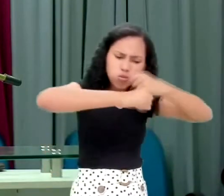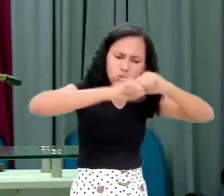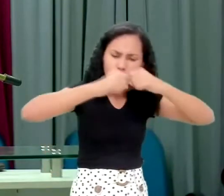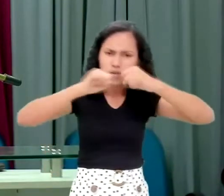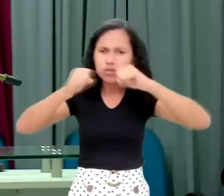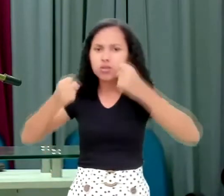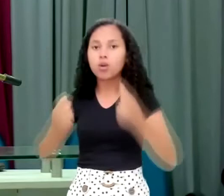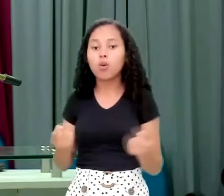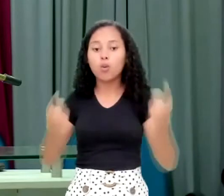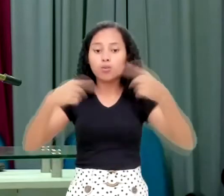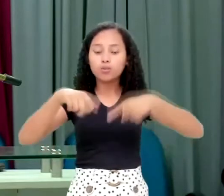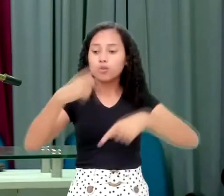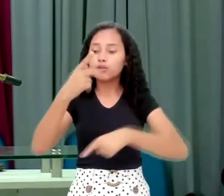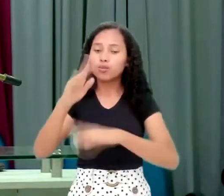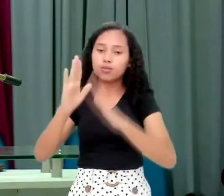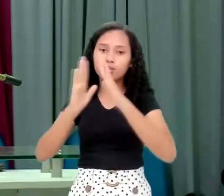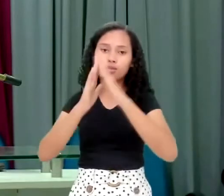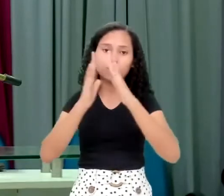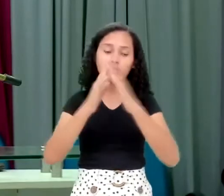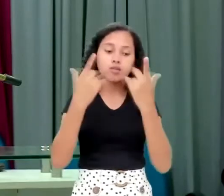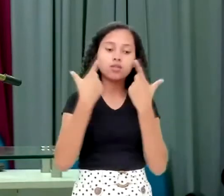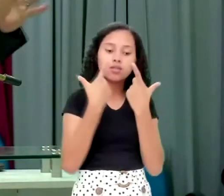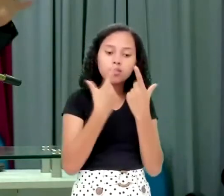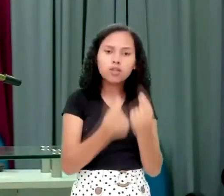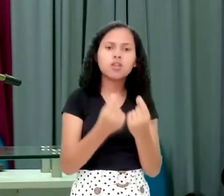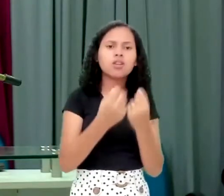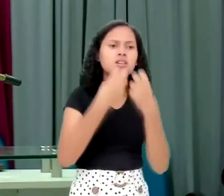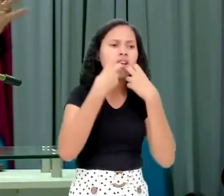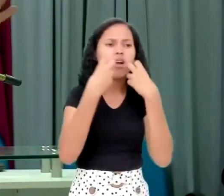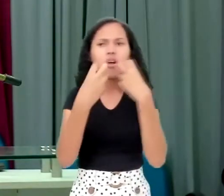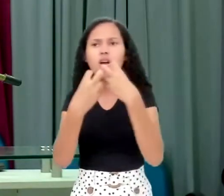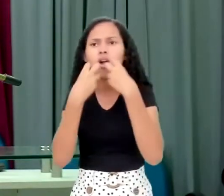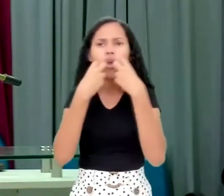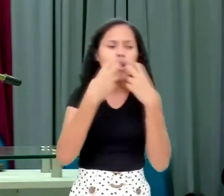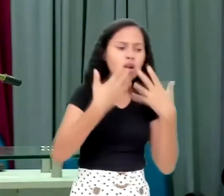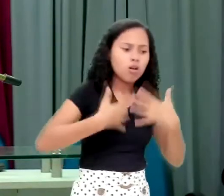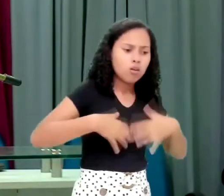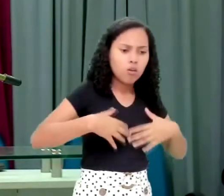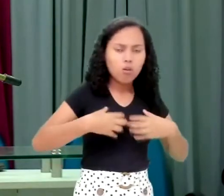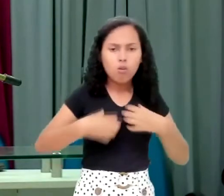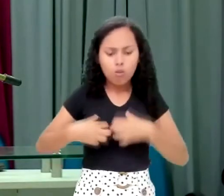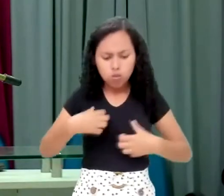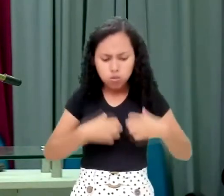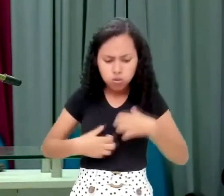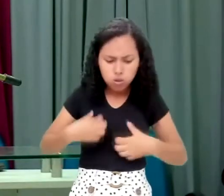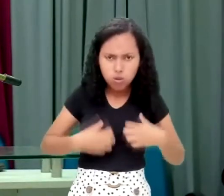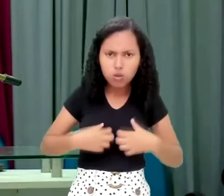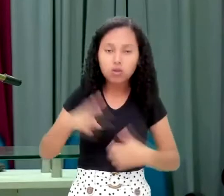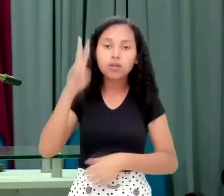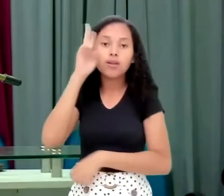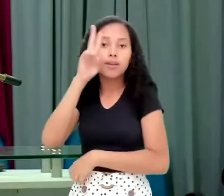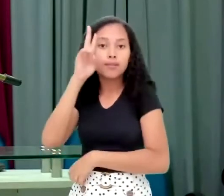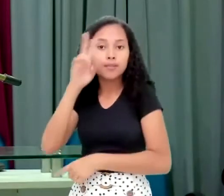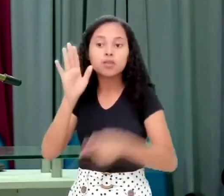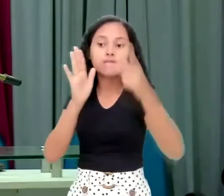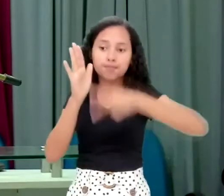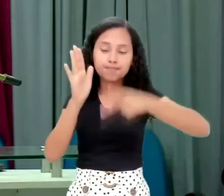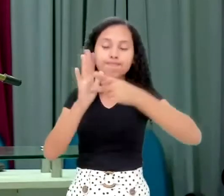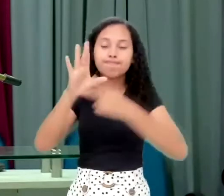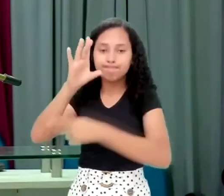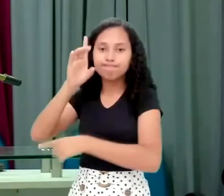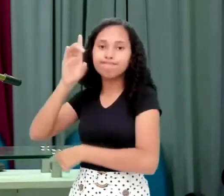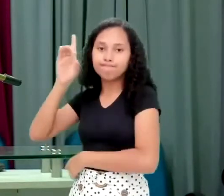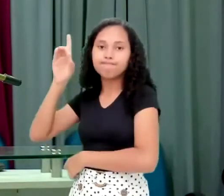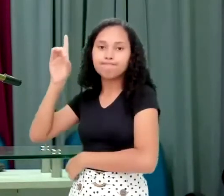tua casa. Ao invés de sair gritando desesperado, lembre-se das promessas de Deus,